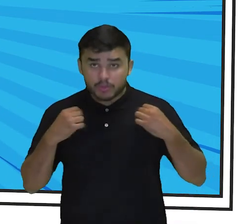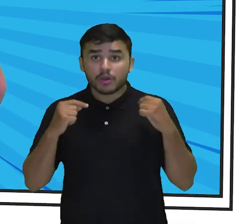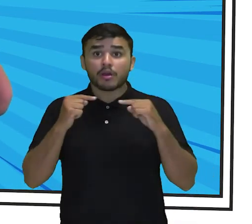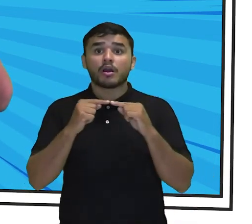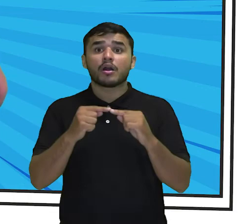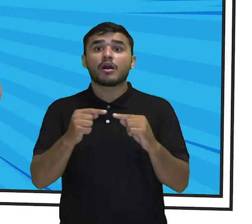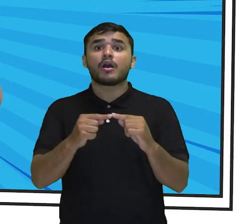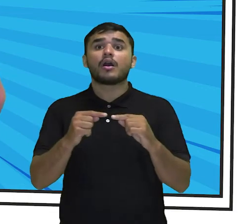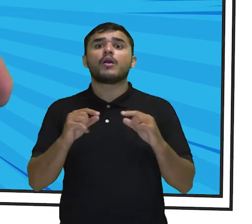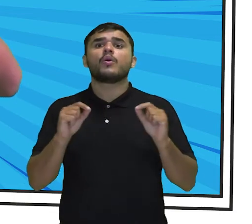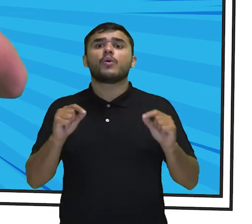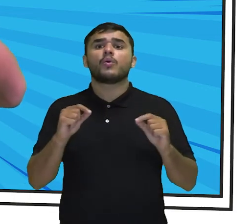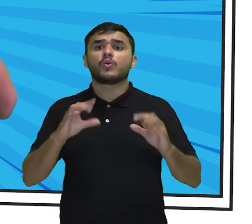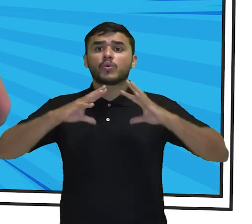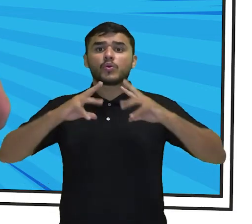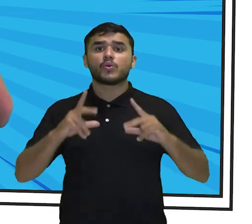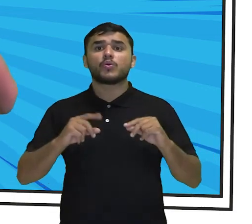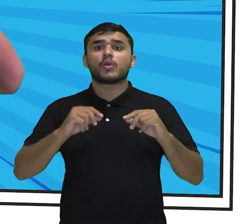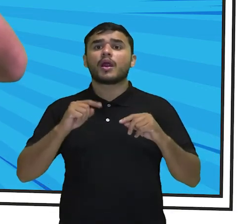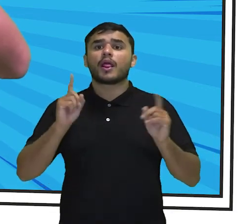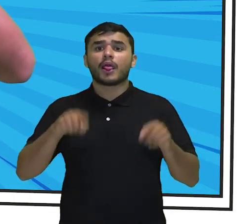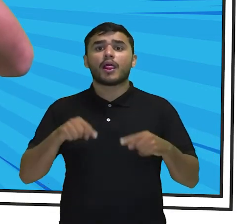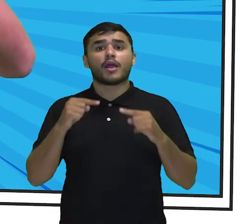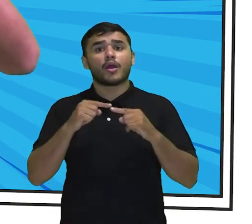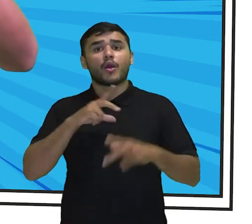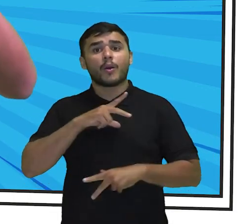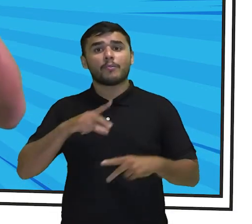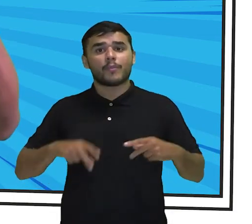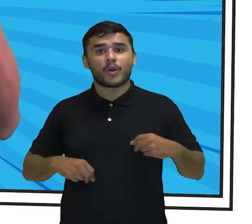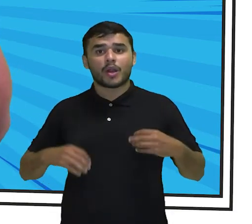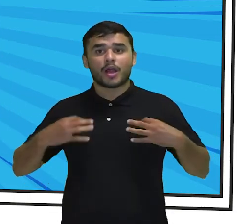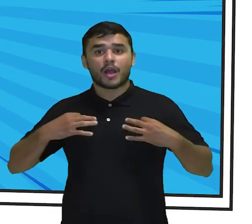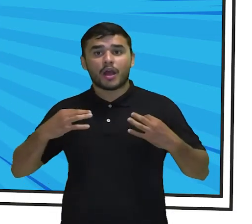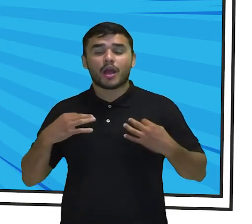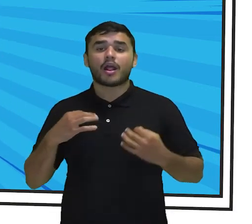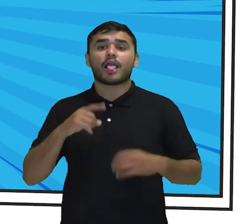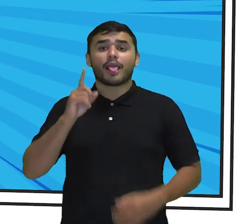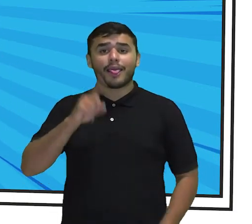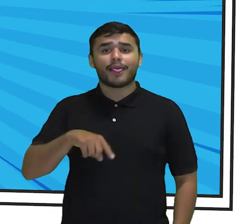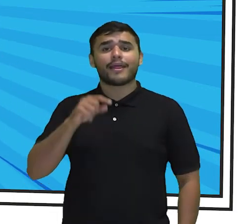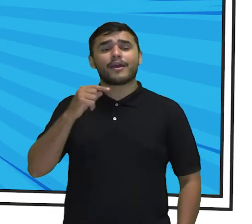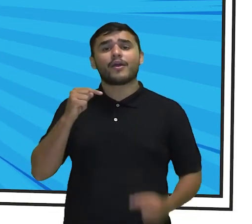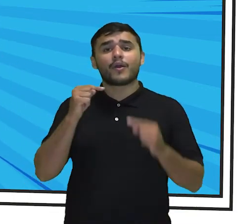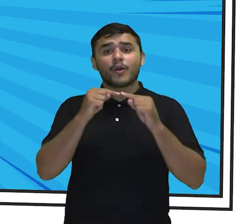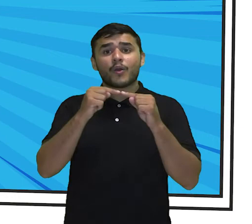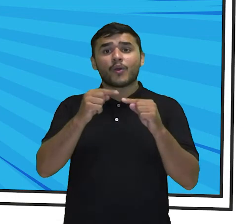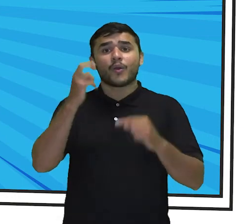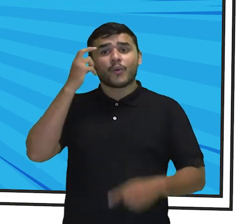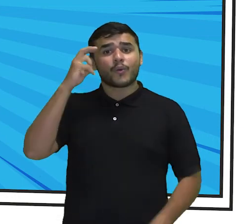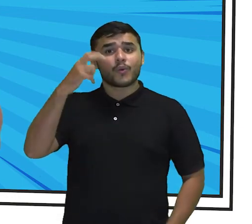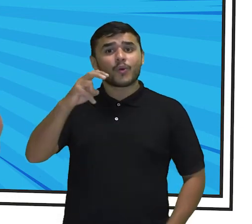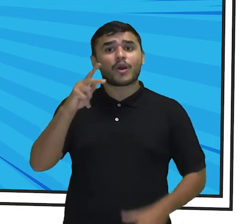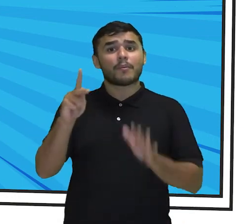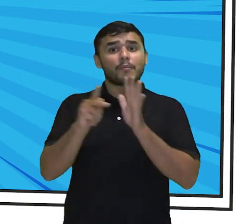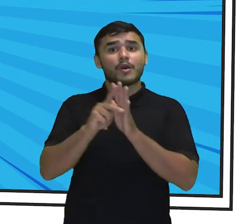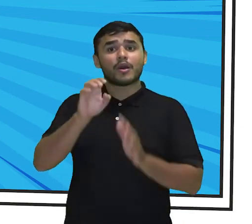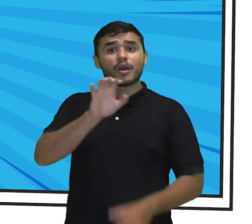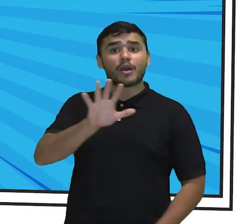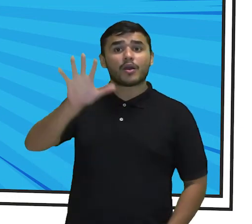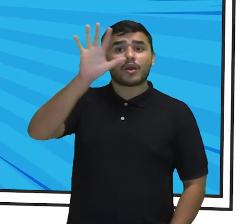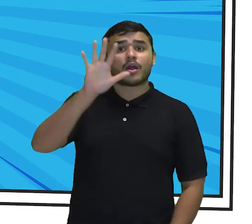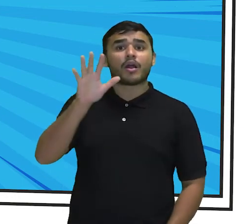você está com elementos da Europa. Que elementos são esses? Os elementos da cultura ocidental cristã.